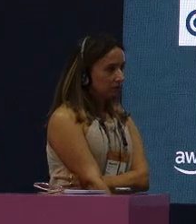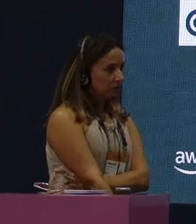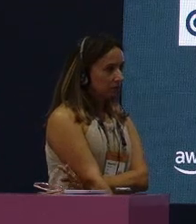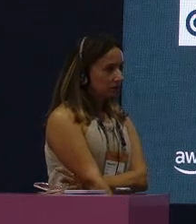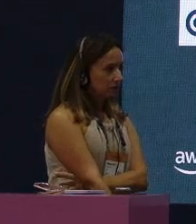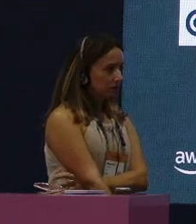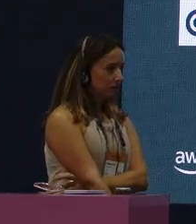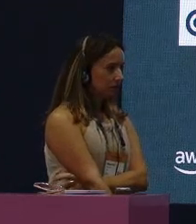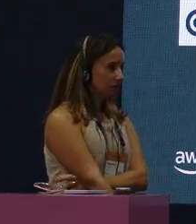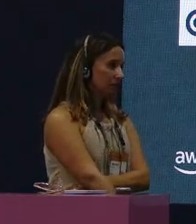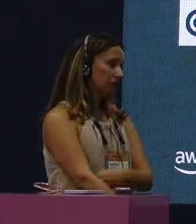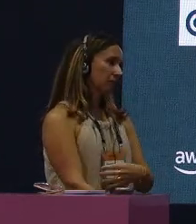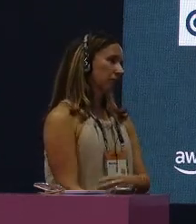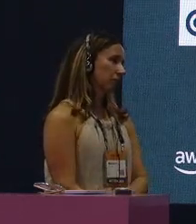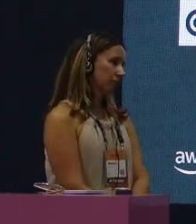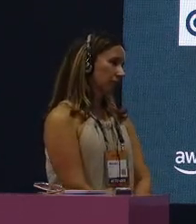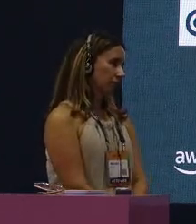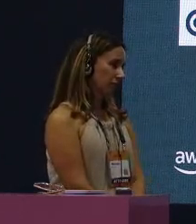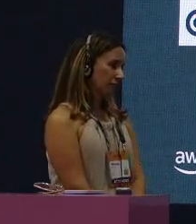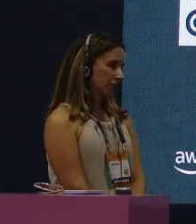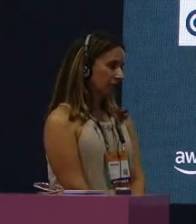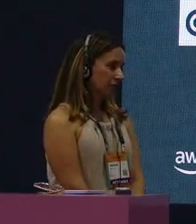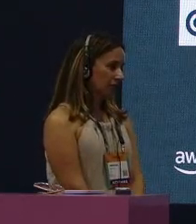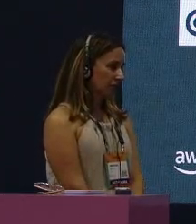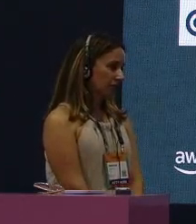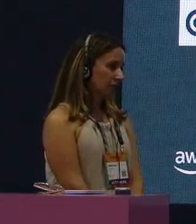alguma informação de energia com alguma informação